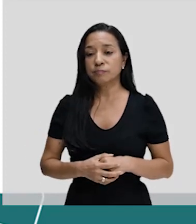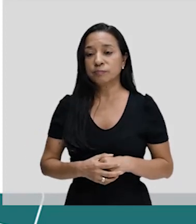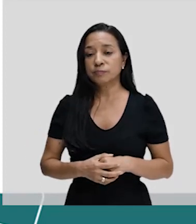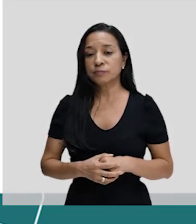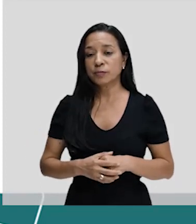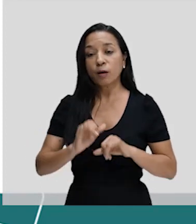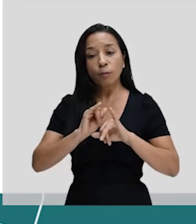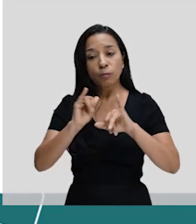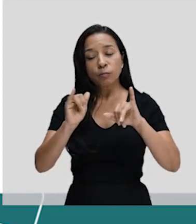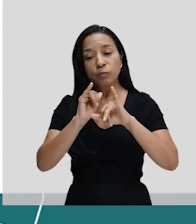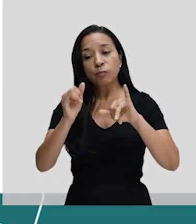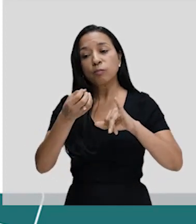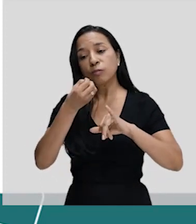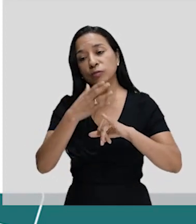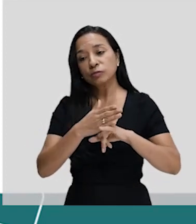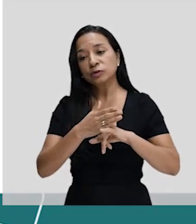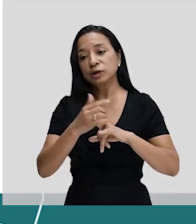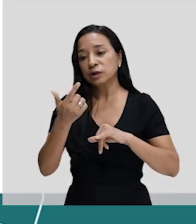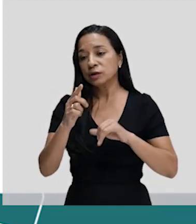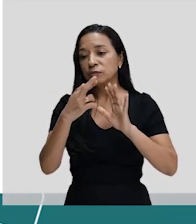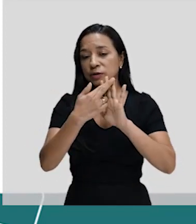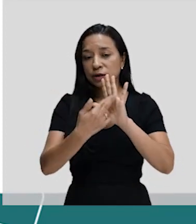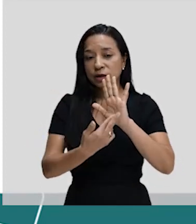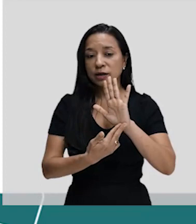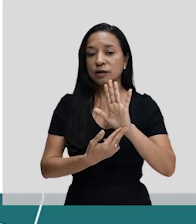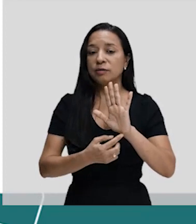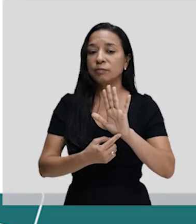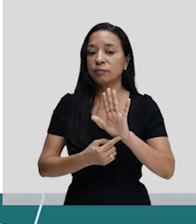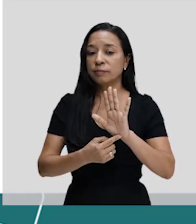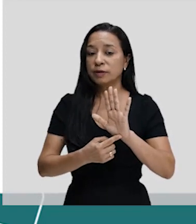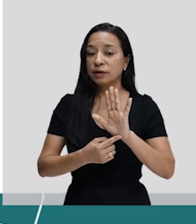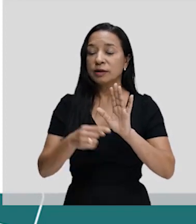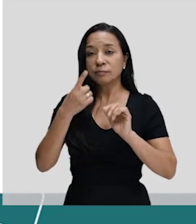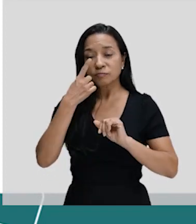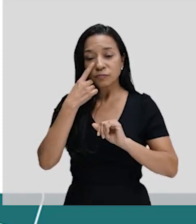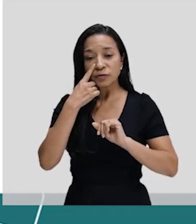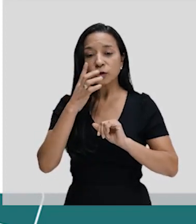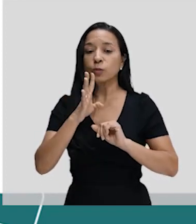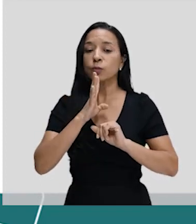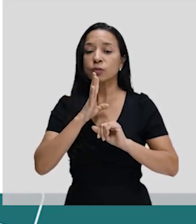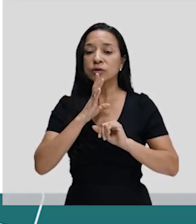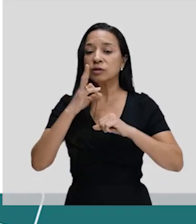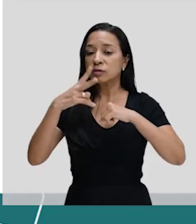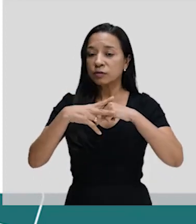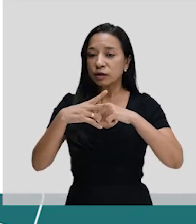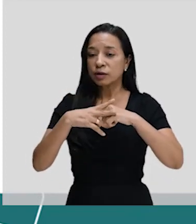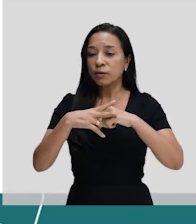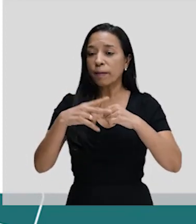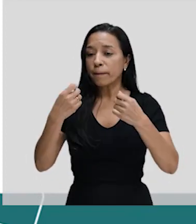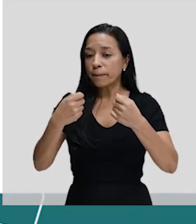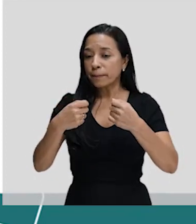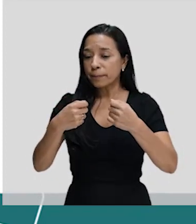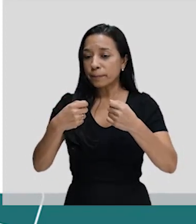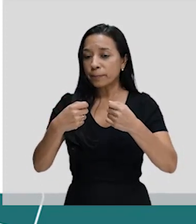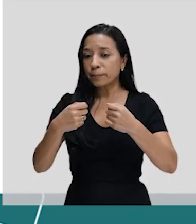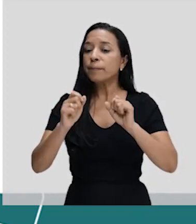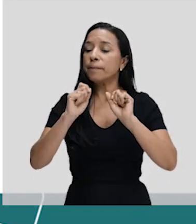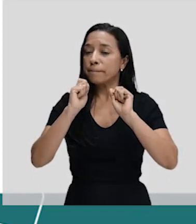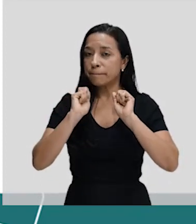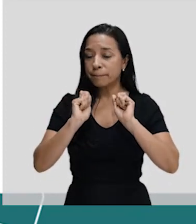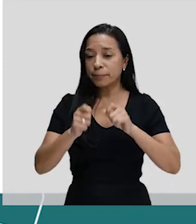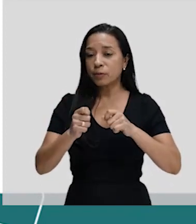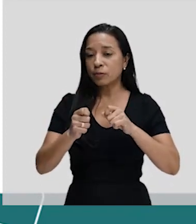que seguem esse tipo de regularidade, é possível categorizá-los em 3 grupos, segundo